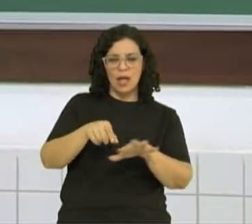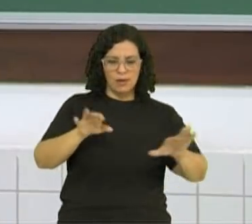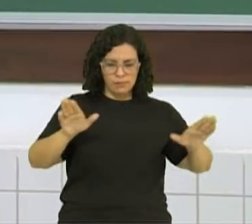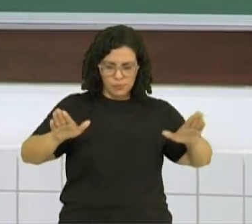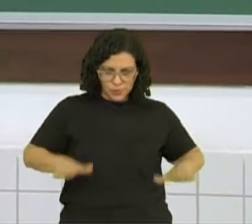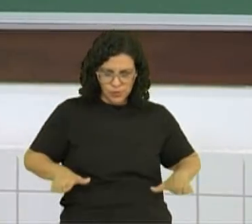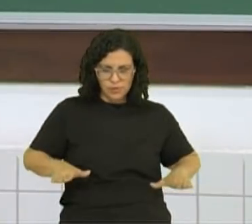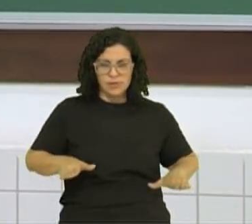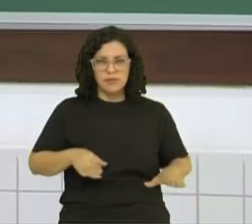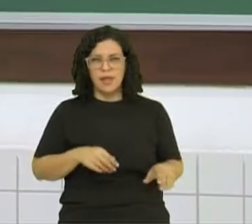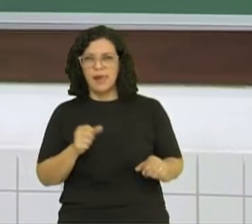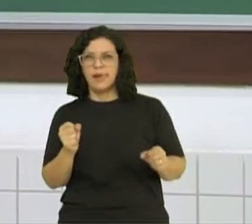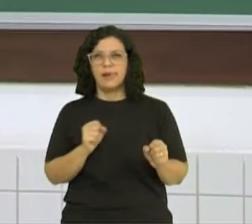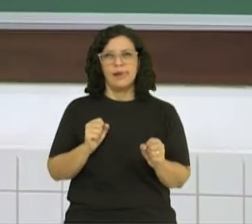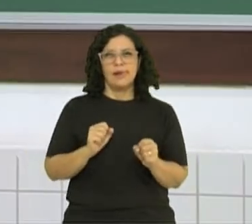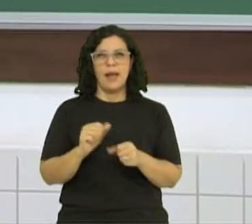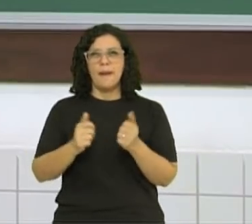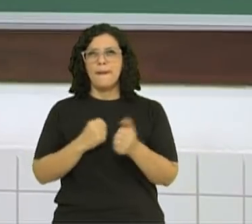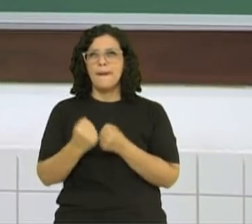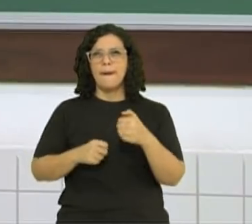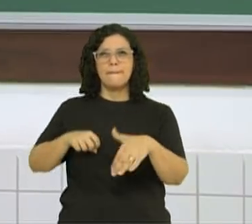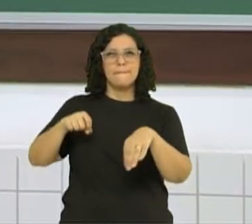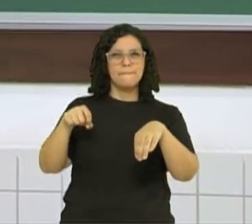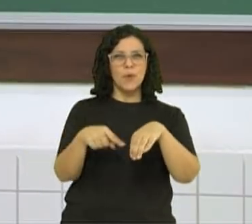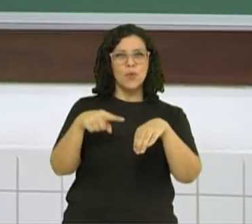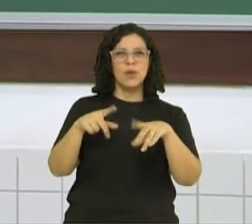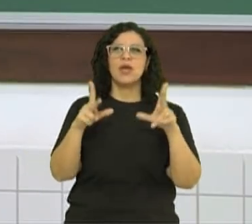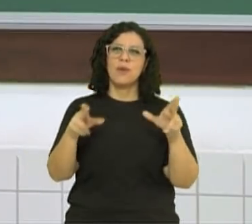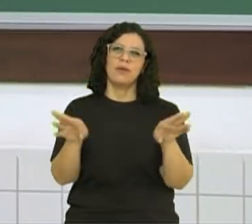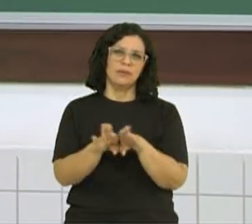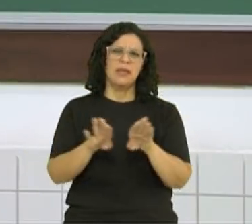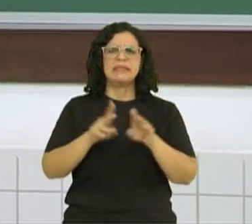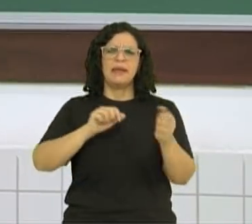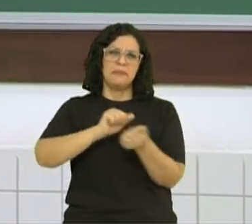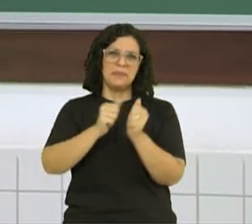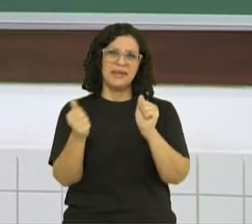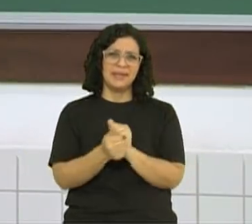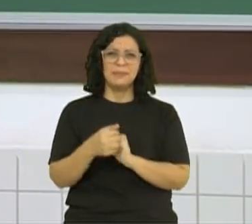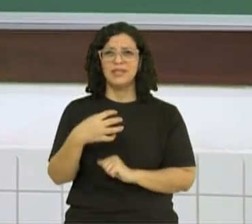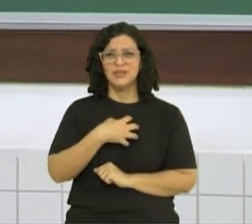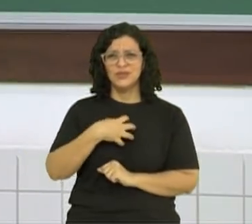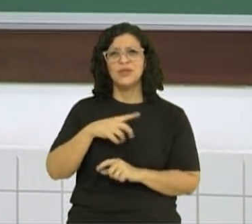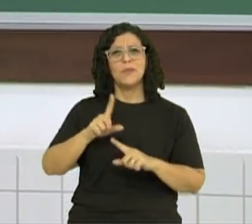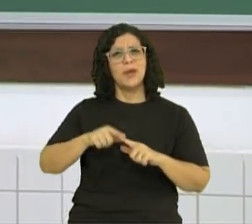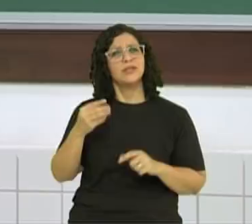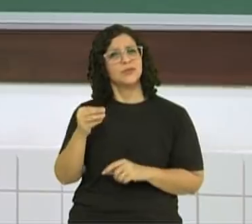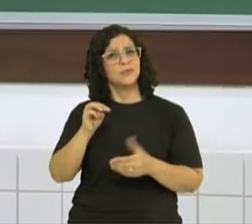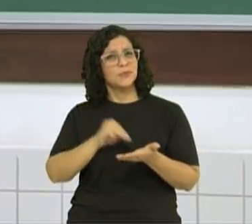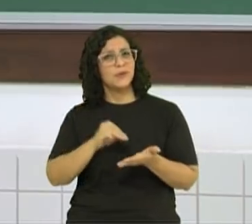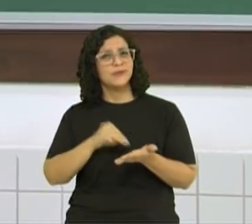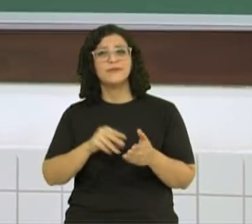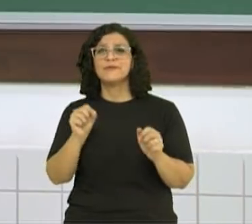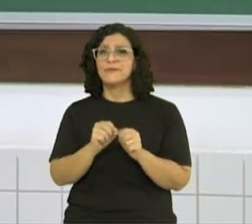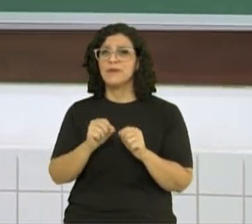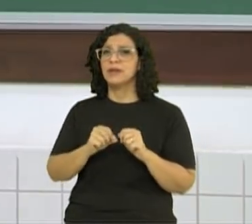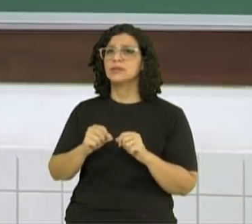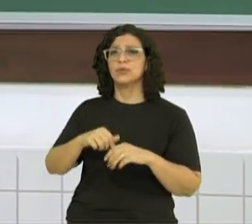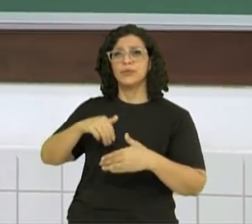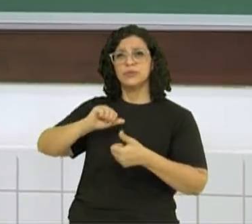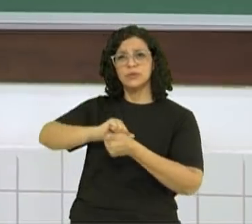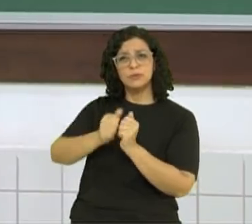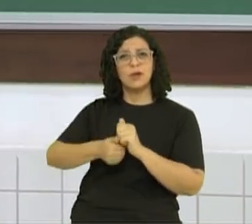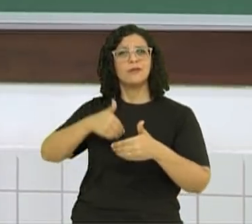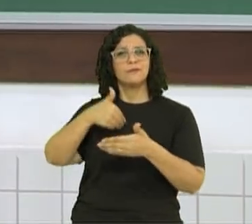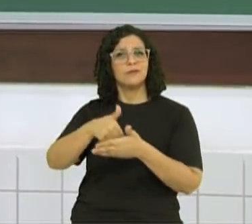esta opção, né? Então pode estar fazendo adaptações também dentro da modalidade, né? Por isso também são mais um motivo que leva o futebol a ser